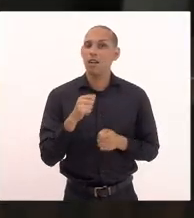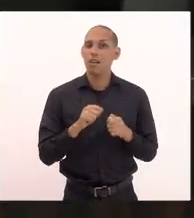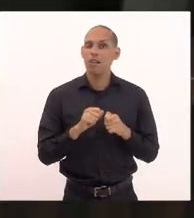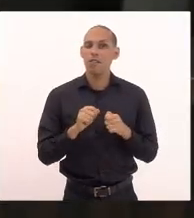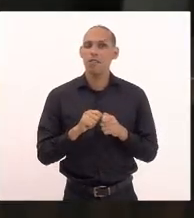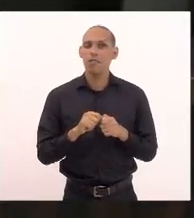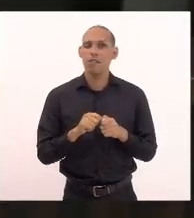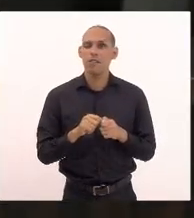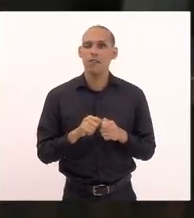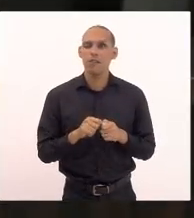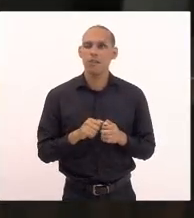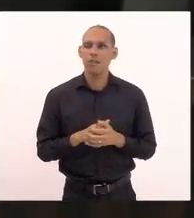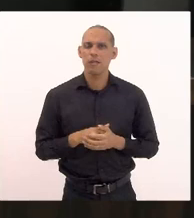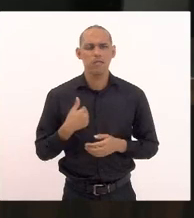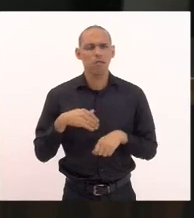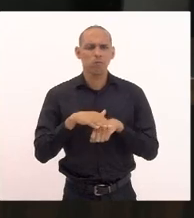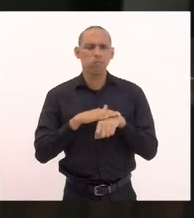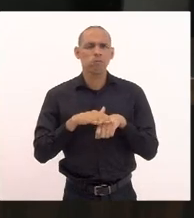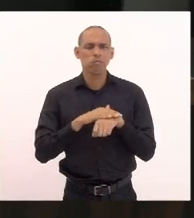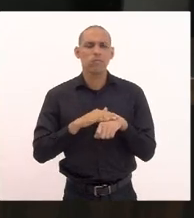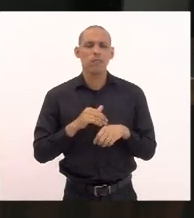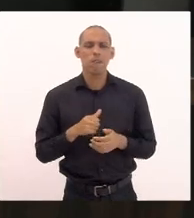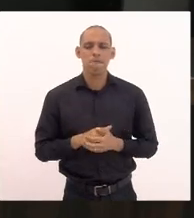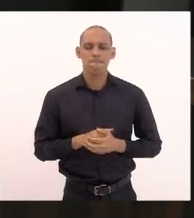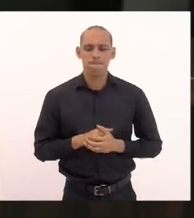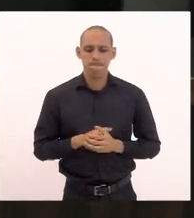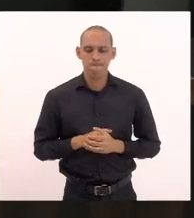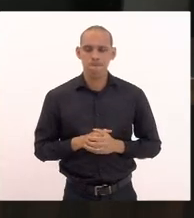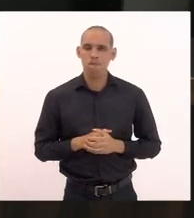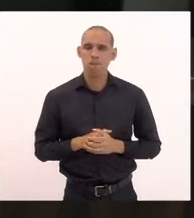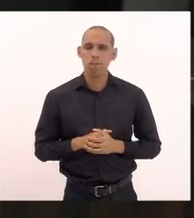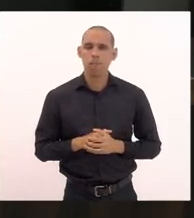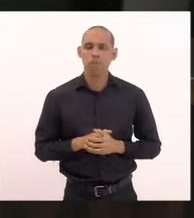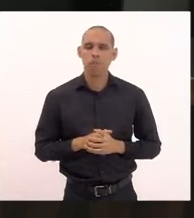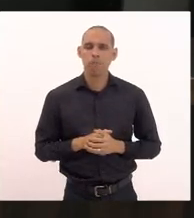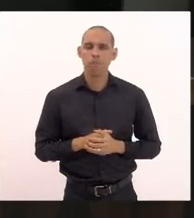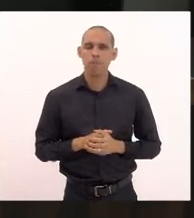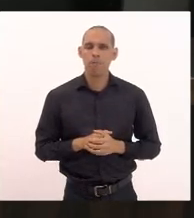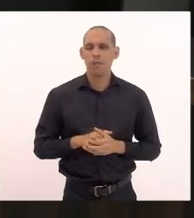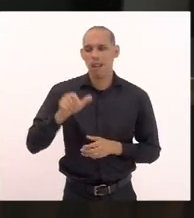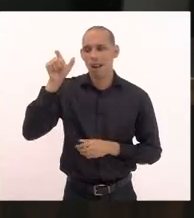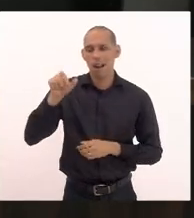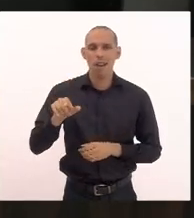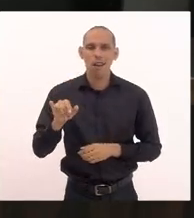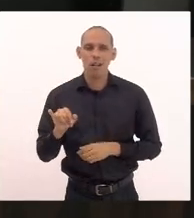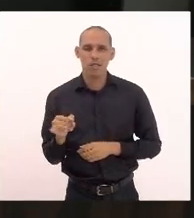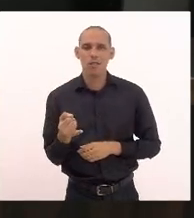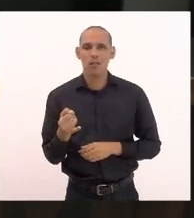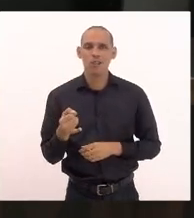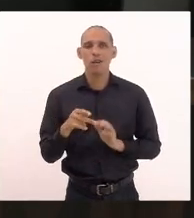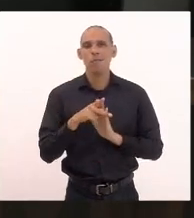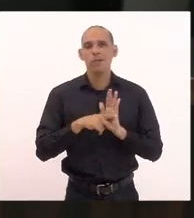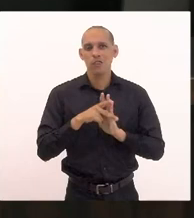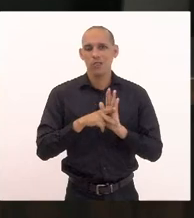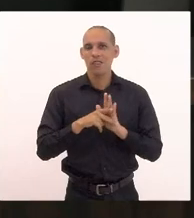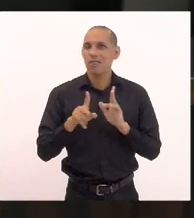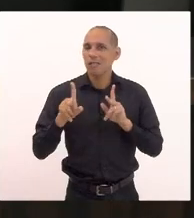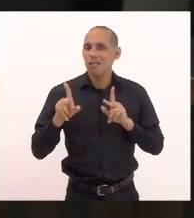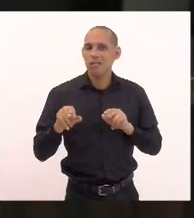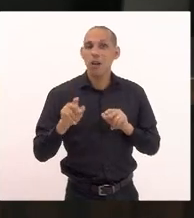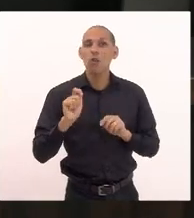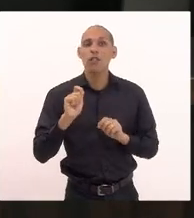Luiz, como eu tinha conversado com a Ellen, mas ela aproveitou o mesmo projeto do